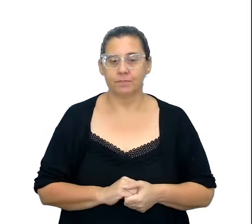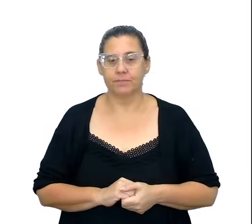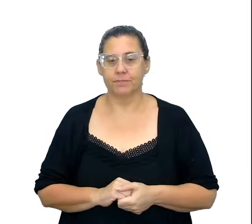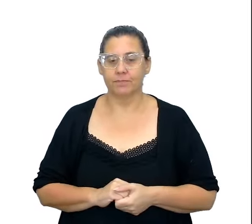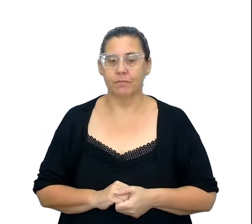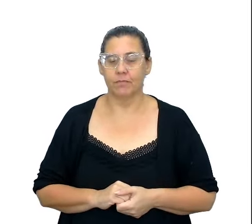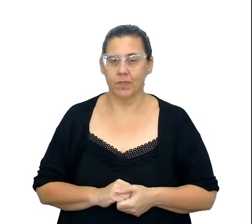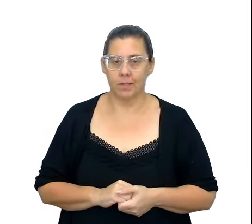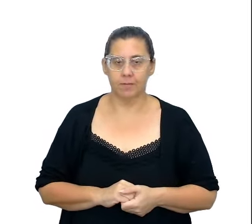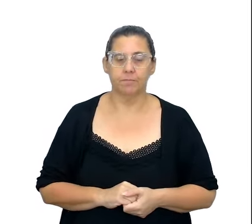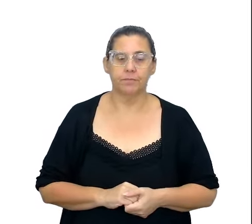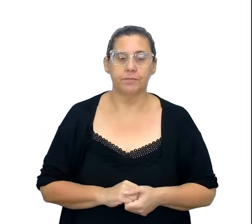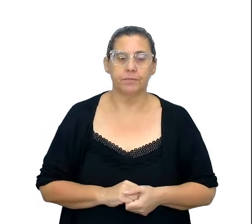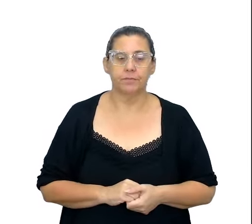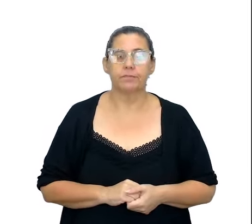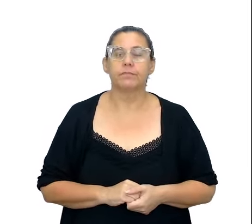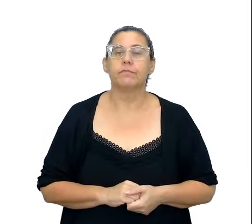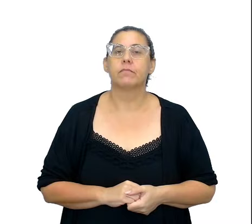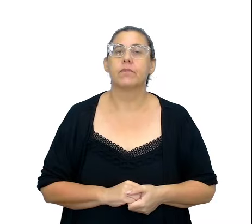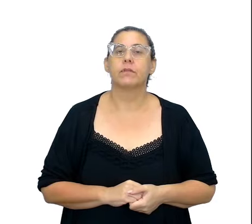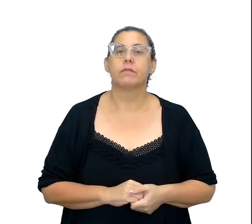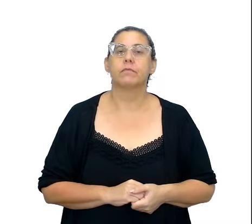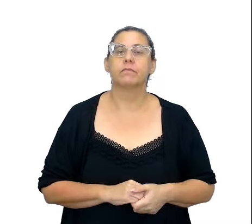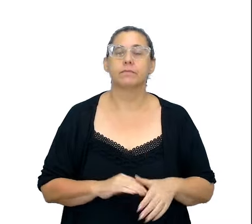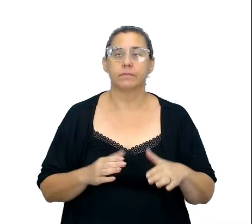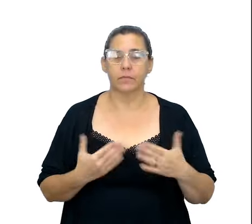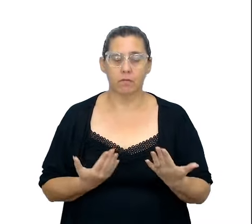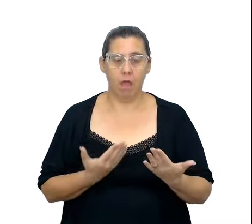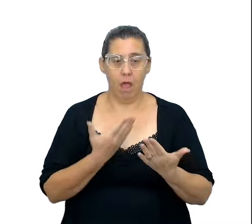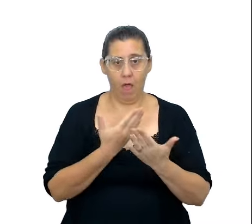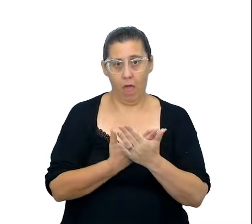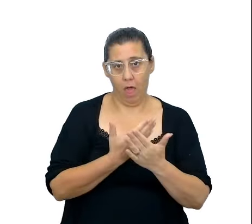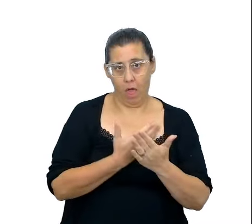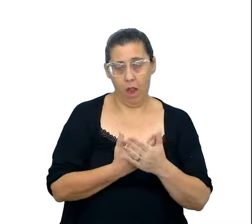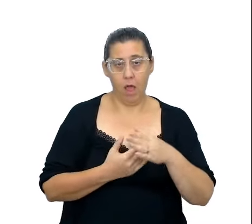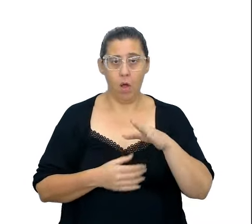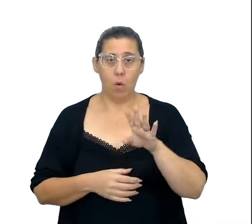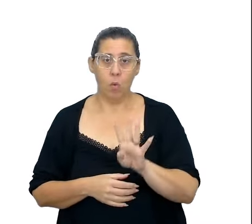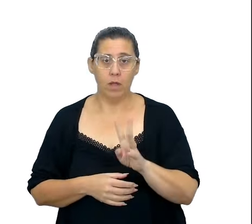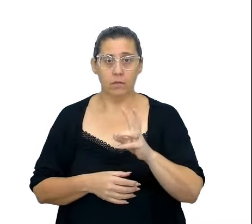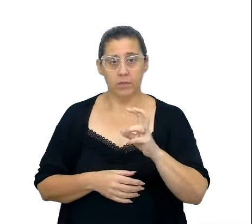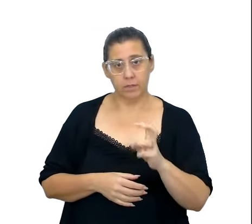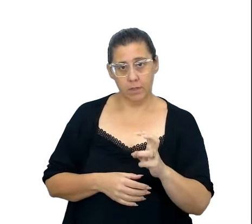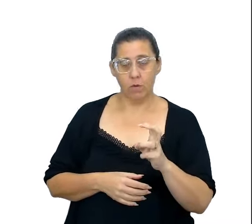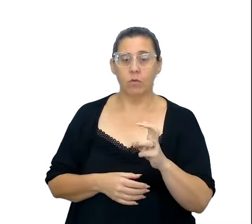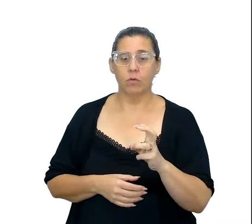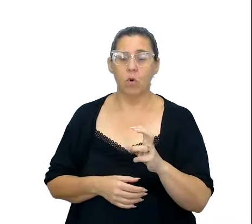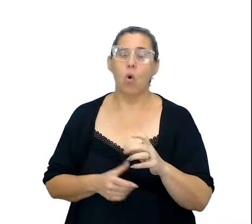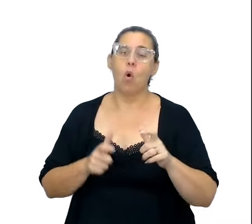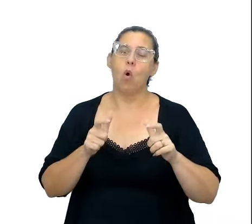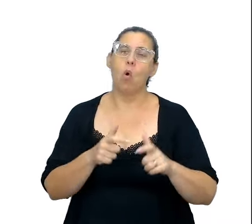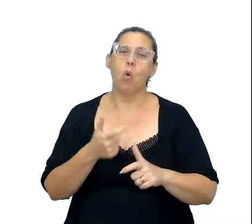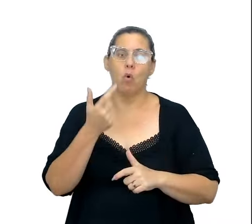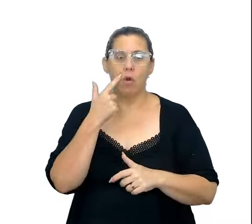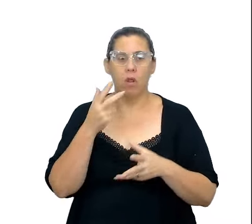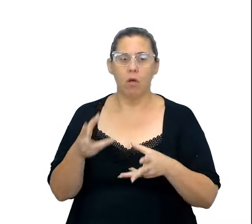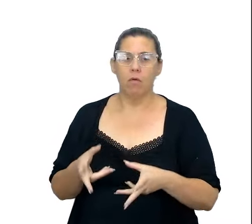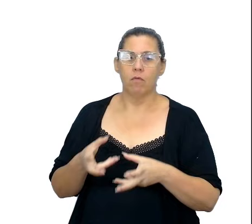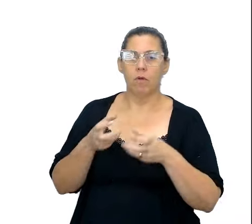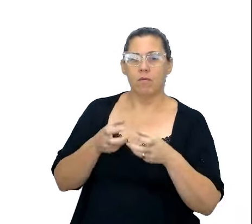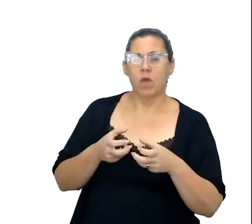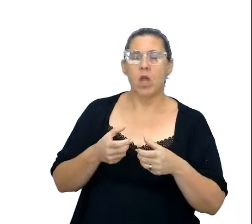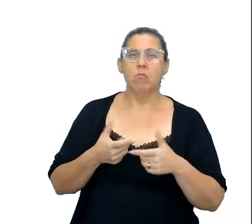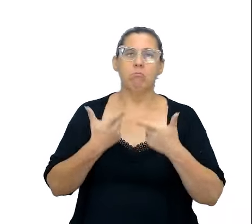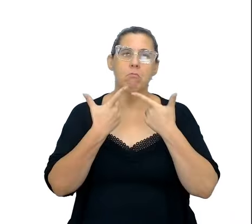aqui nessas aulas até então, certo? Aí ele vai ser direcionado lá para as aulas 4 e 5, onde ele vai ver recursos linguísticos,